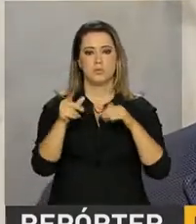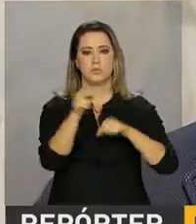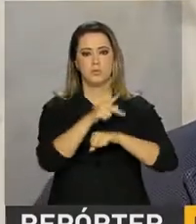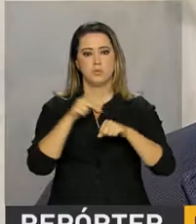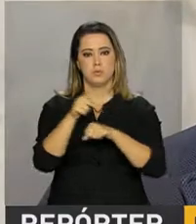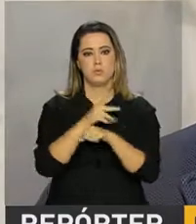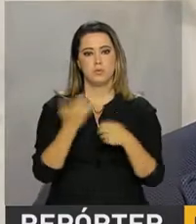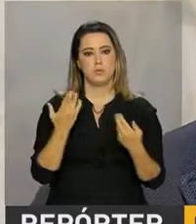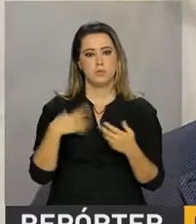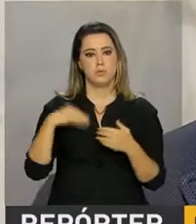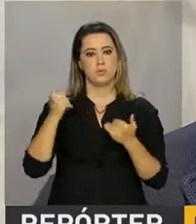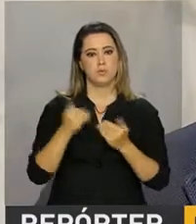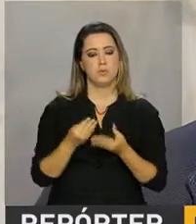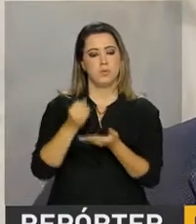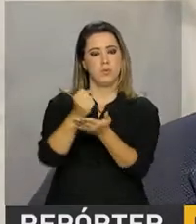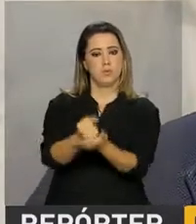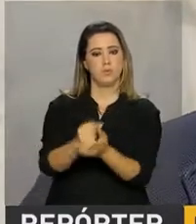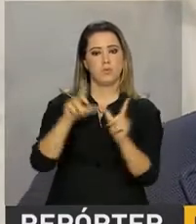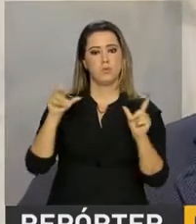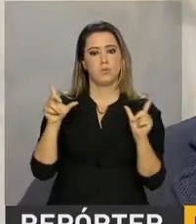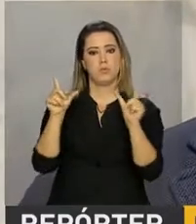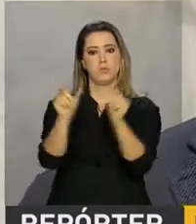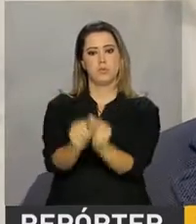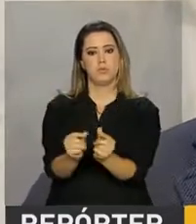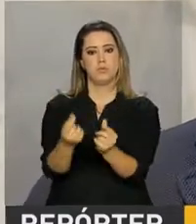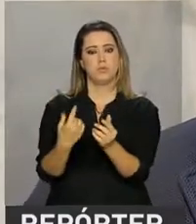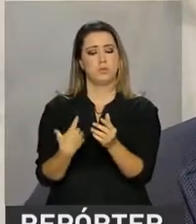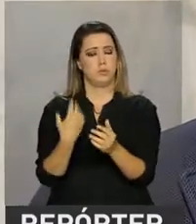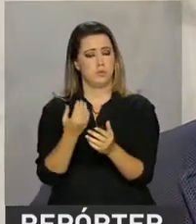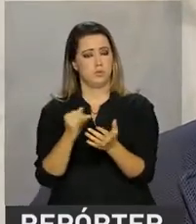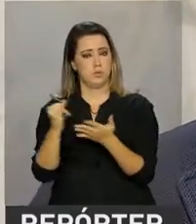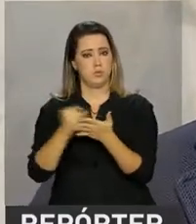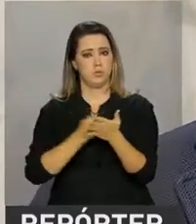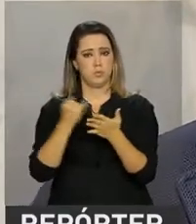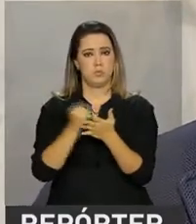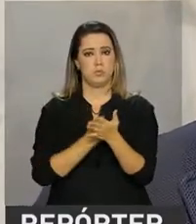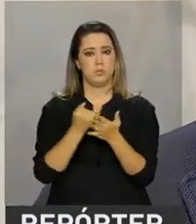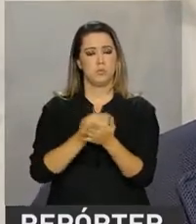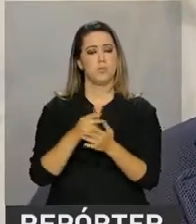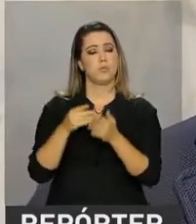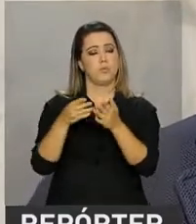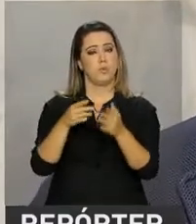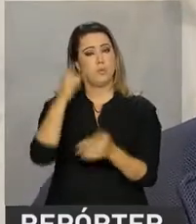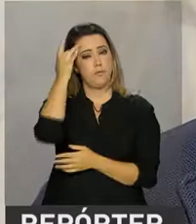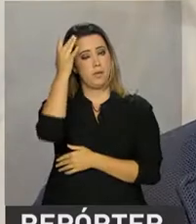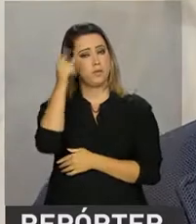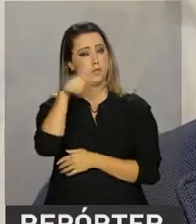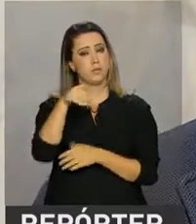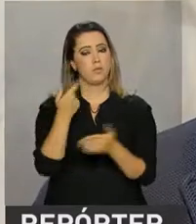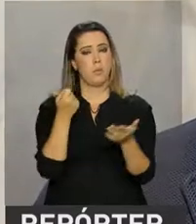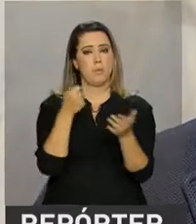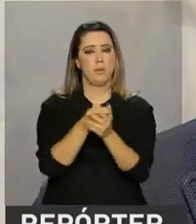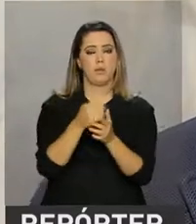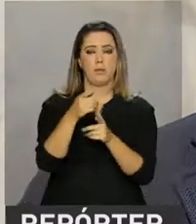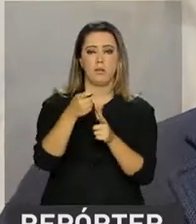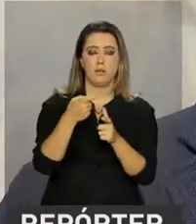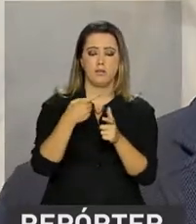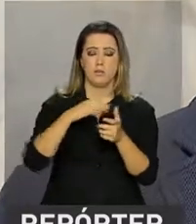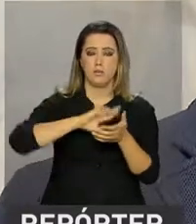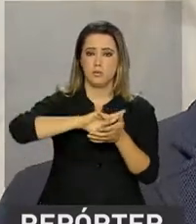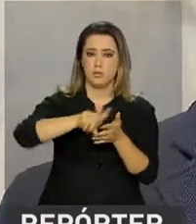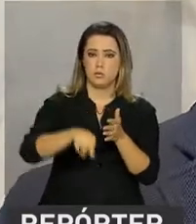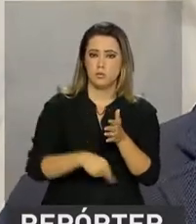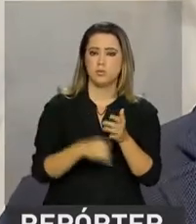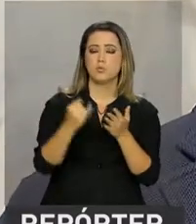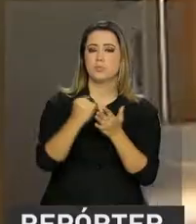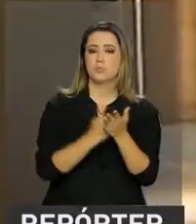além de oferecer redução da carga tributária esse regime facilita a regularização do empreendedor com a